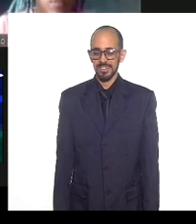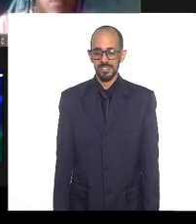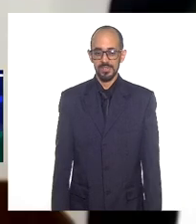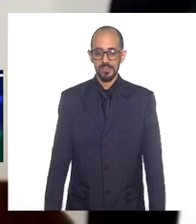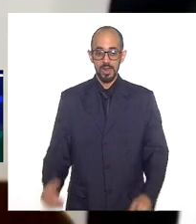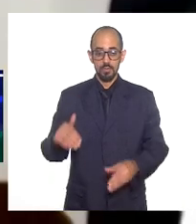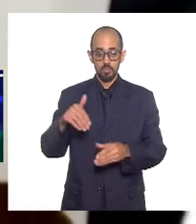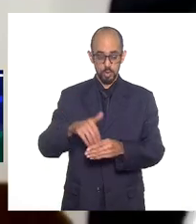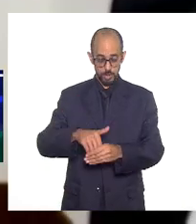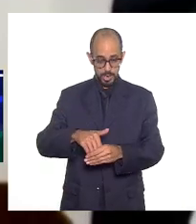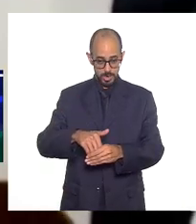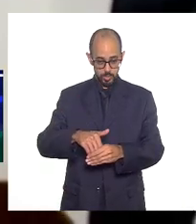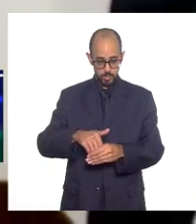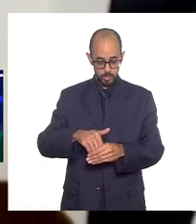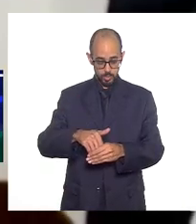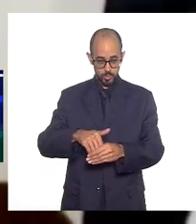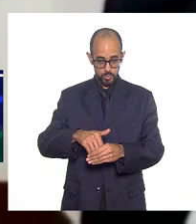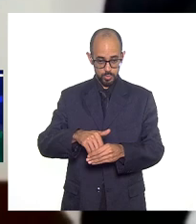Votaram.